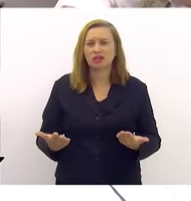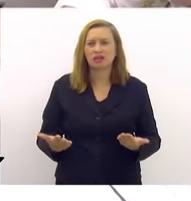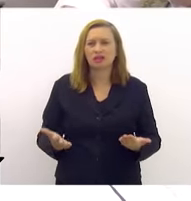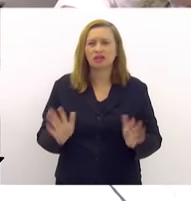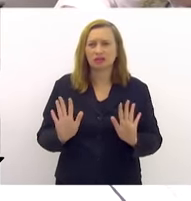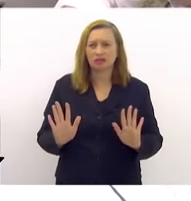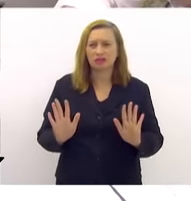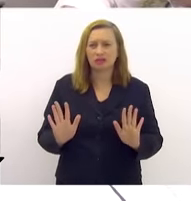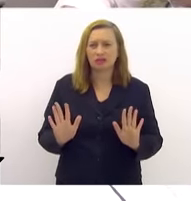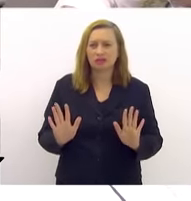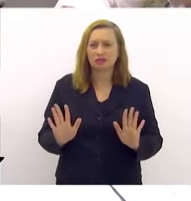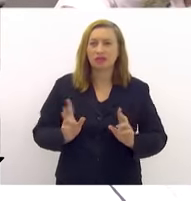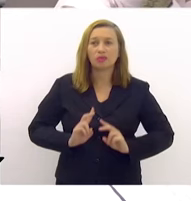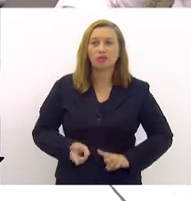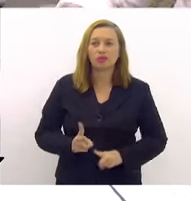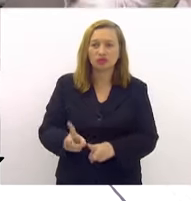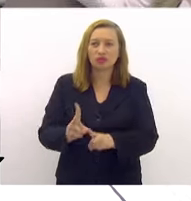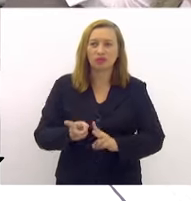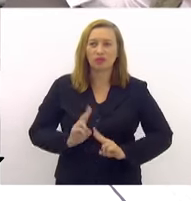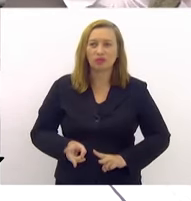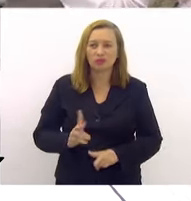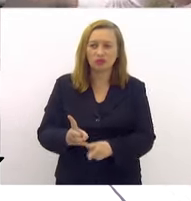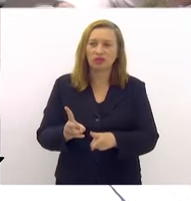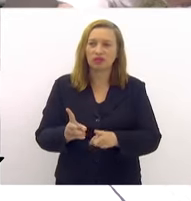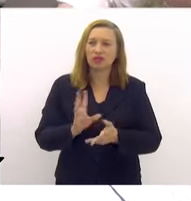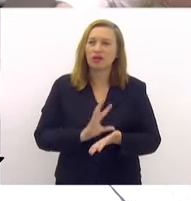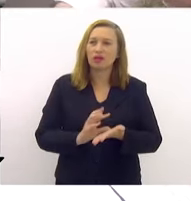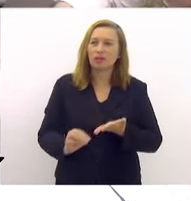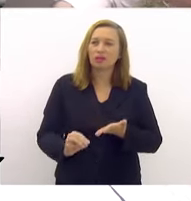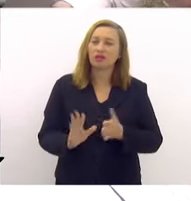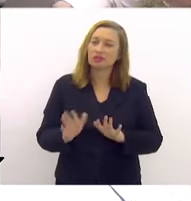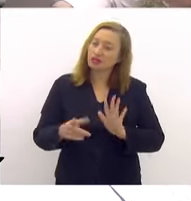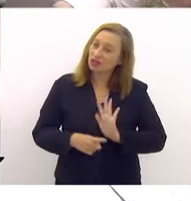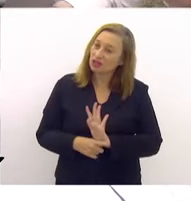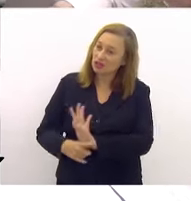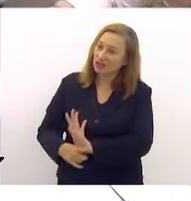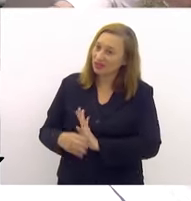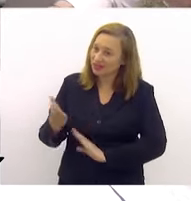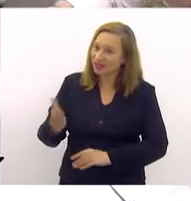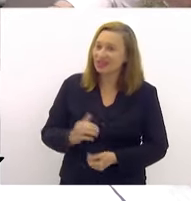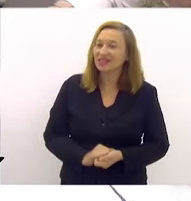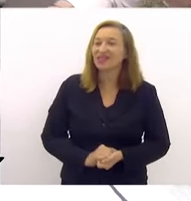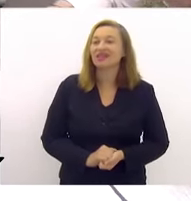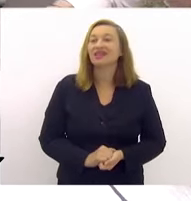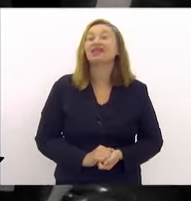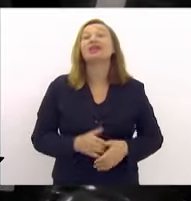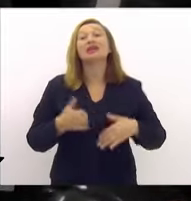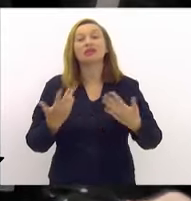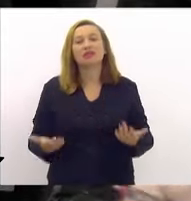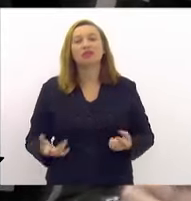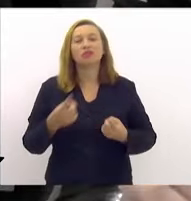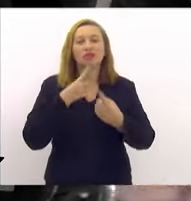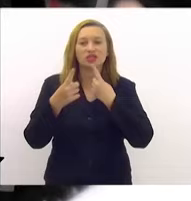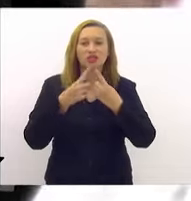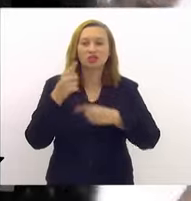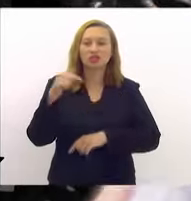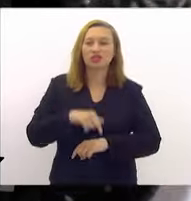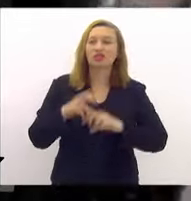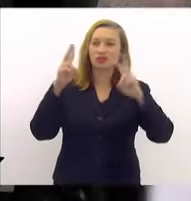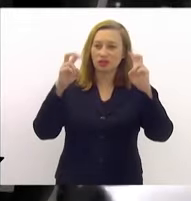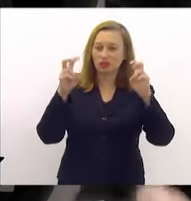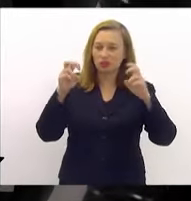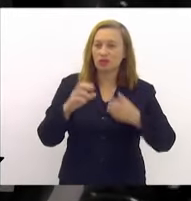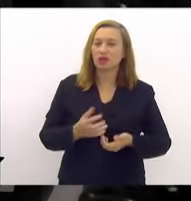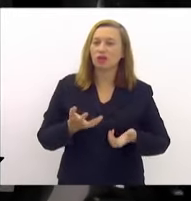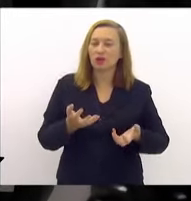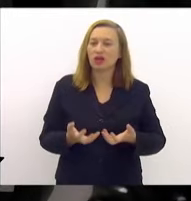cavalinho só, andar aí, minha só filha. Pra, vambora. Só, então, beleza, mas eu estou tentando te ajudar. Então, para discutir aqui a matéria,